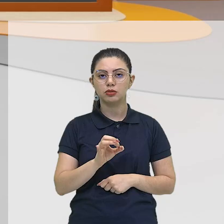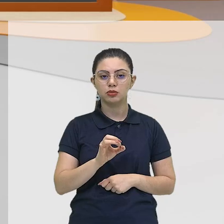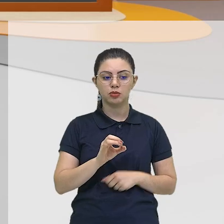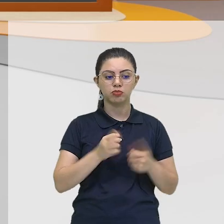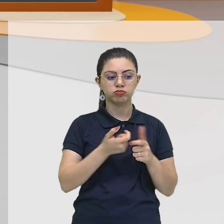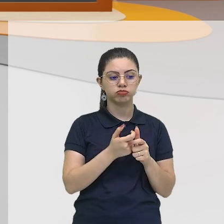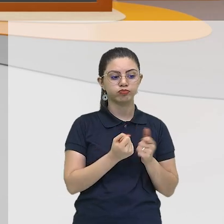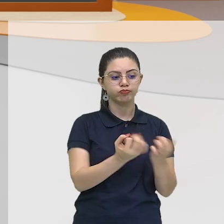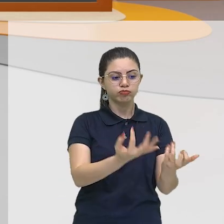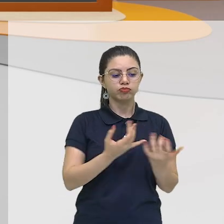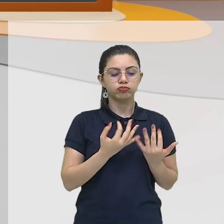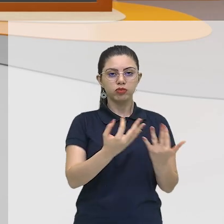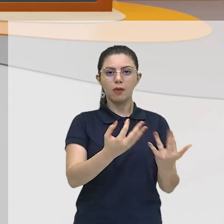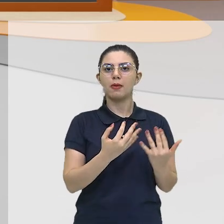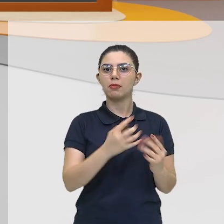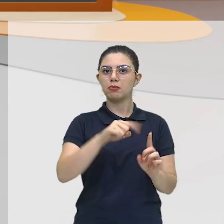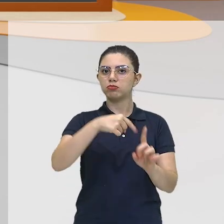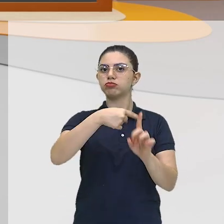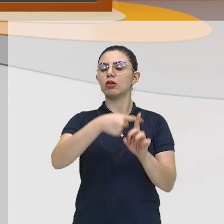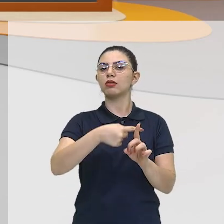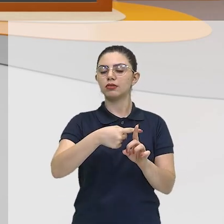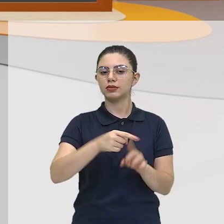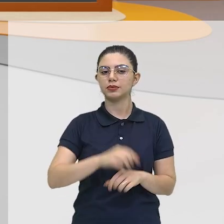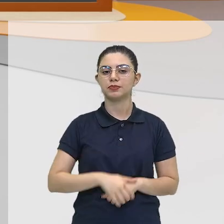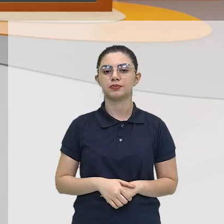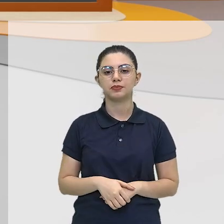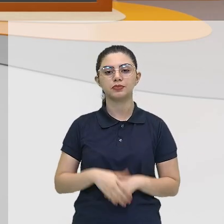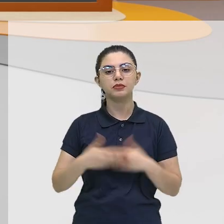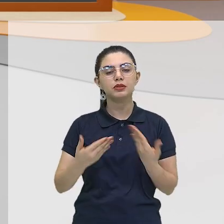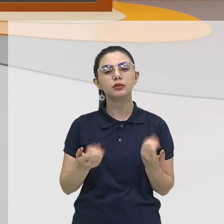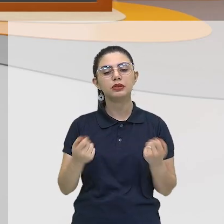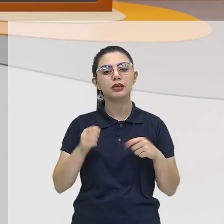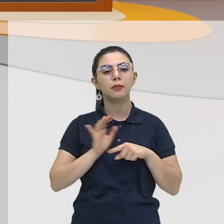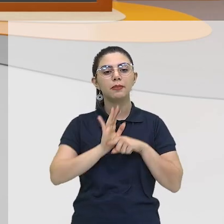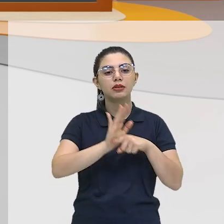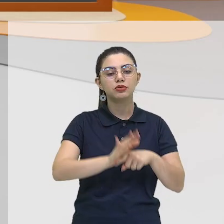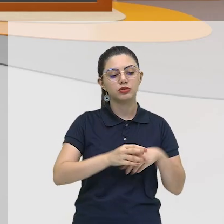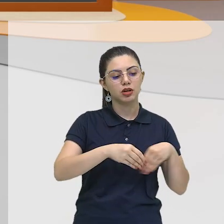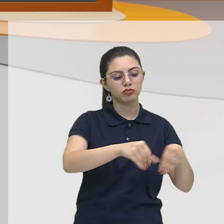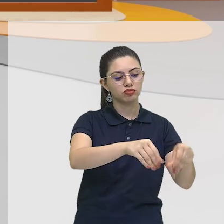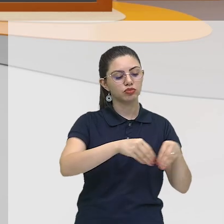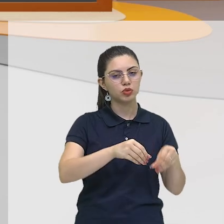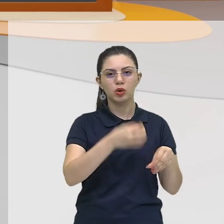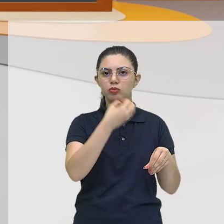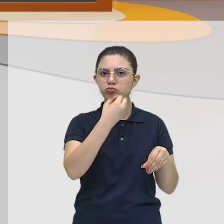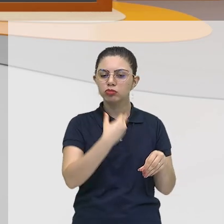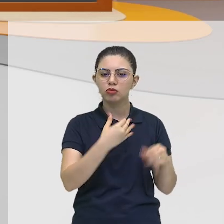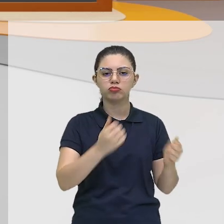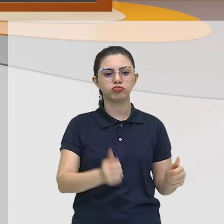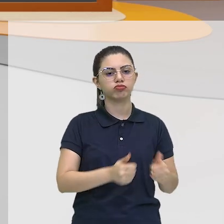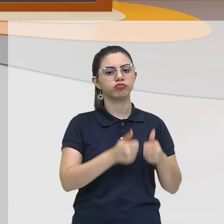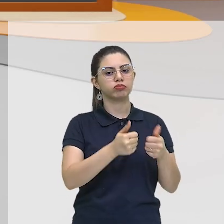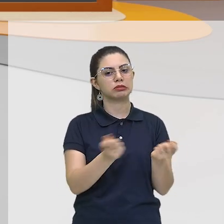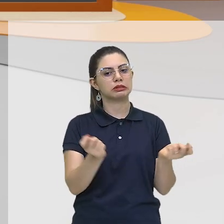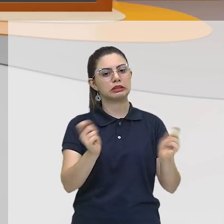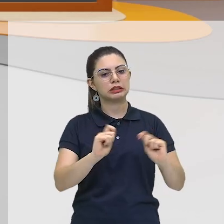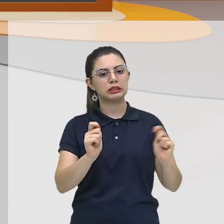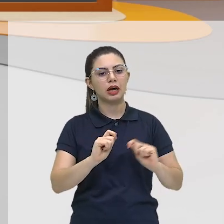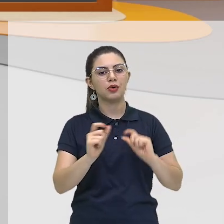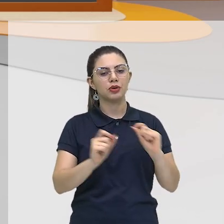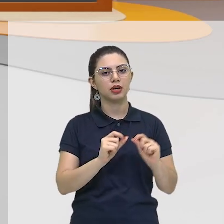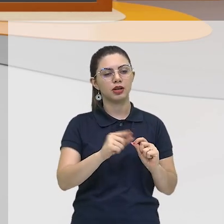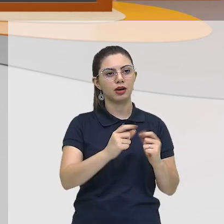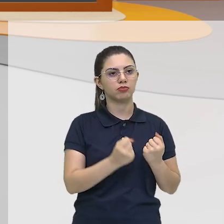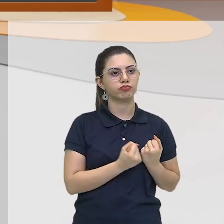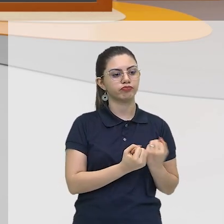de produtividade, tá? A rotação de culturas melhora ainda a qualidade do solo, permitindo, gente, que as plantas elas